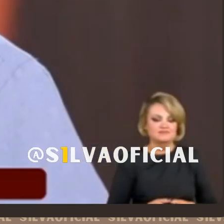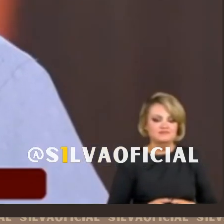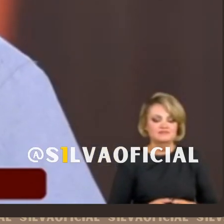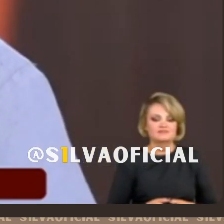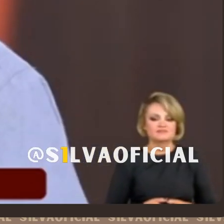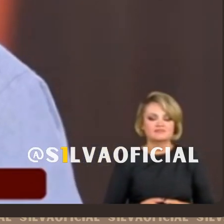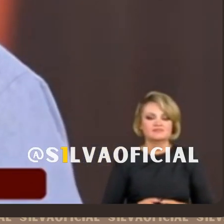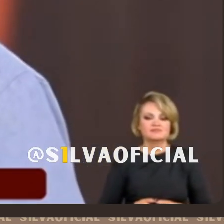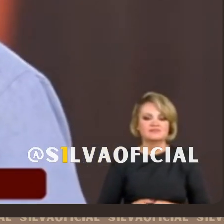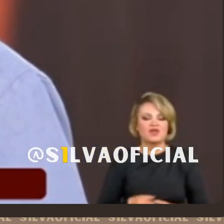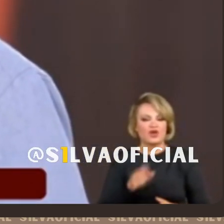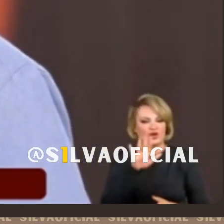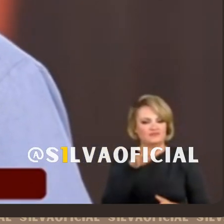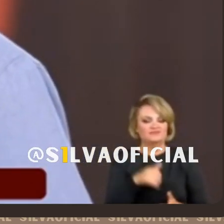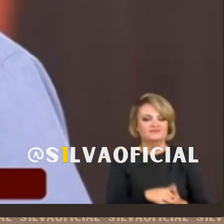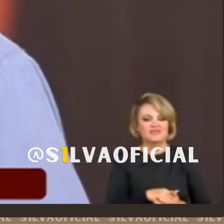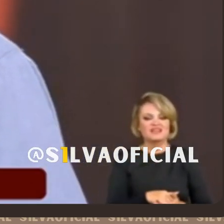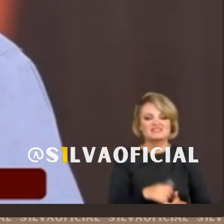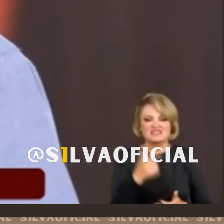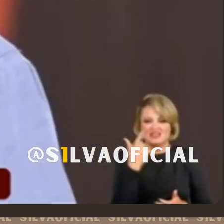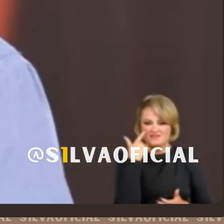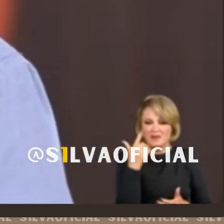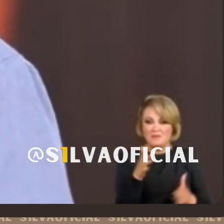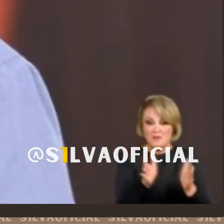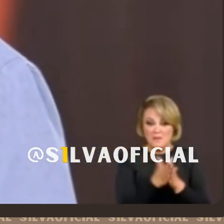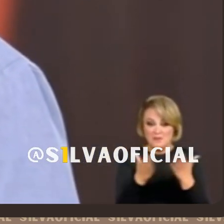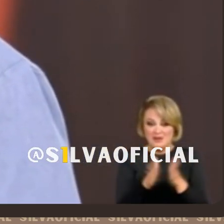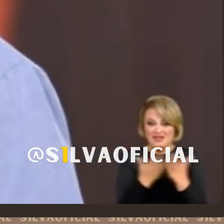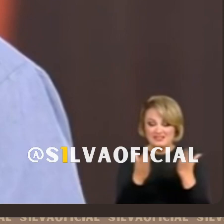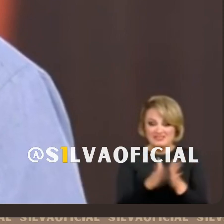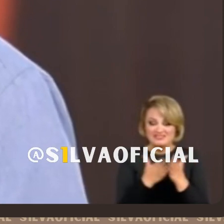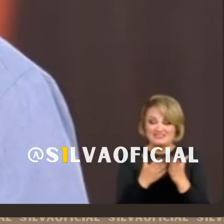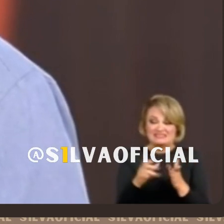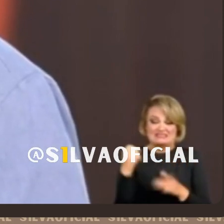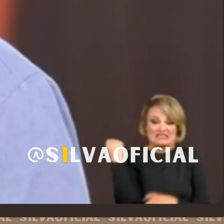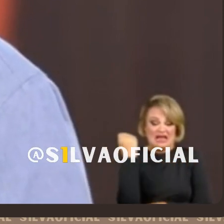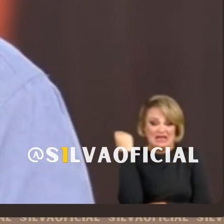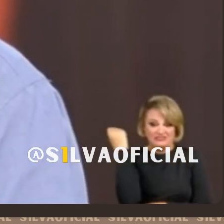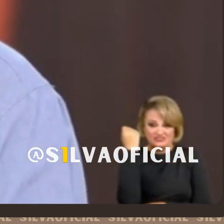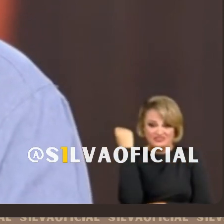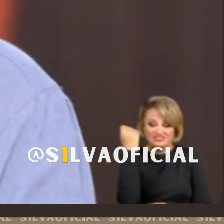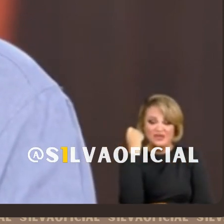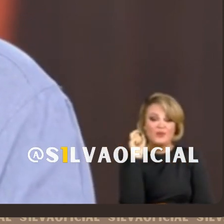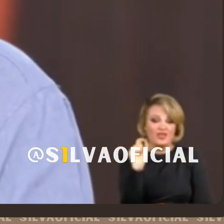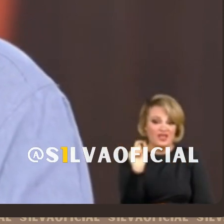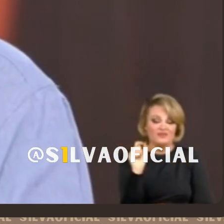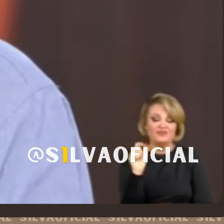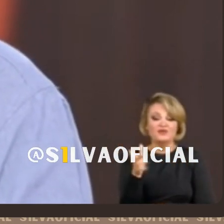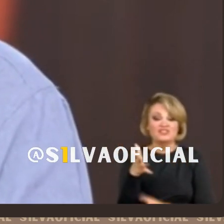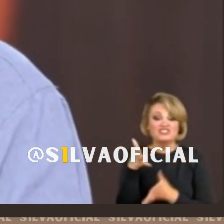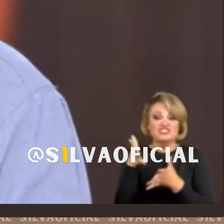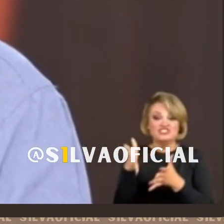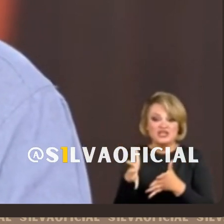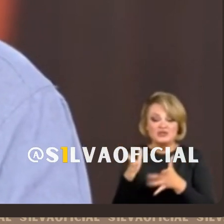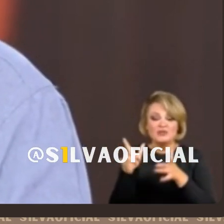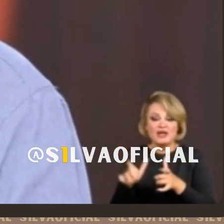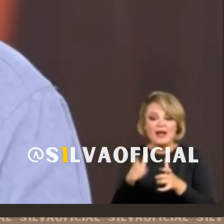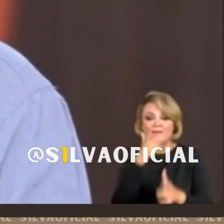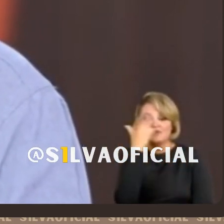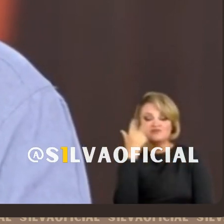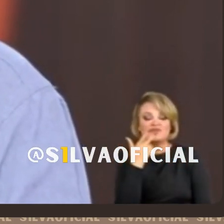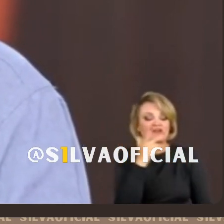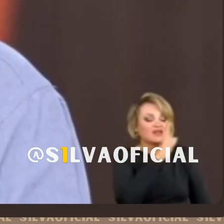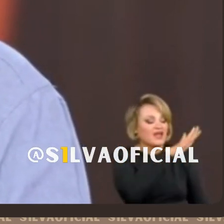e o grau de necessidade? É quando você chega num lugar e a pessoa fala para você: presidente, eu gostaria de ser